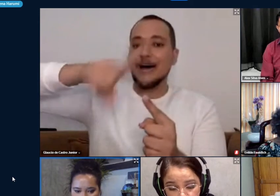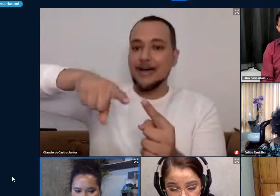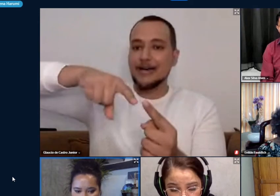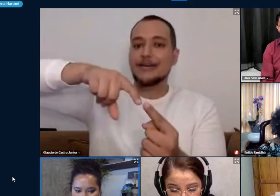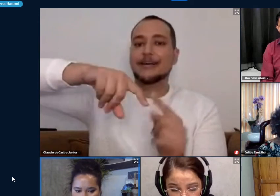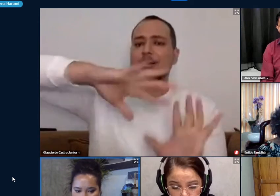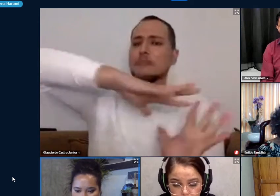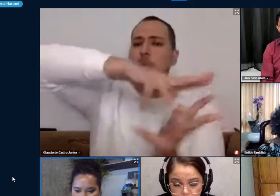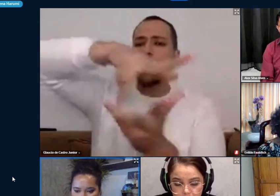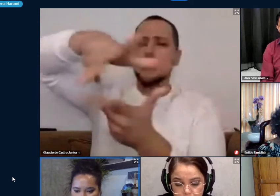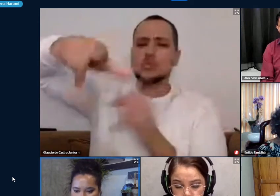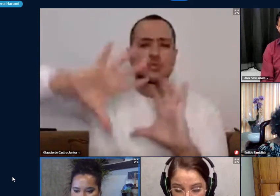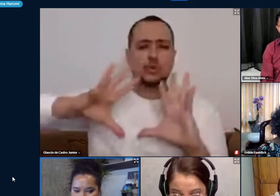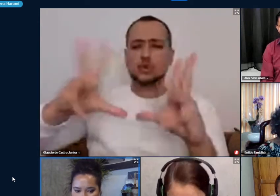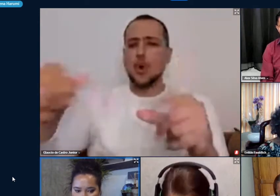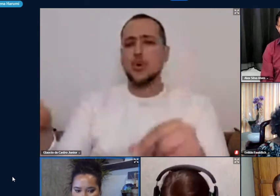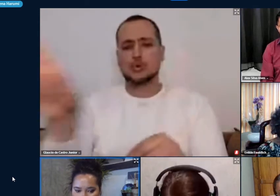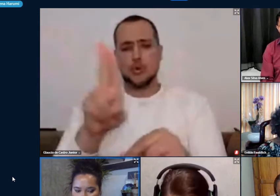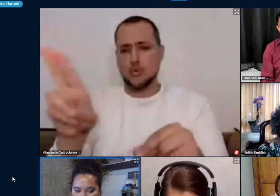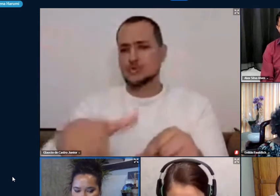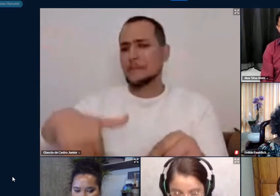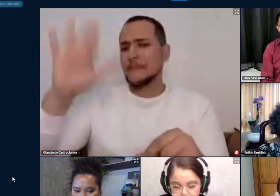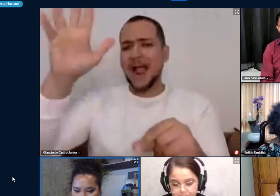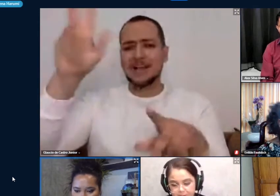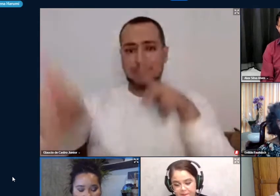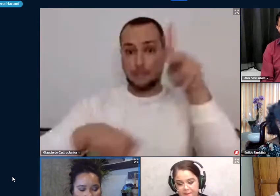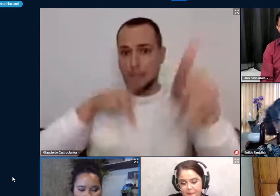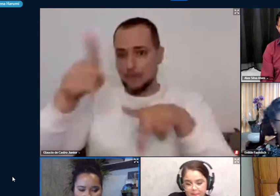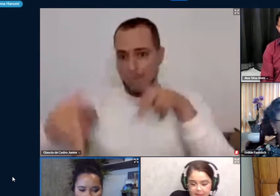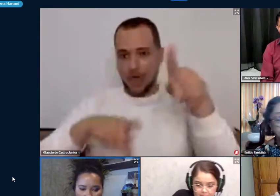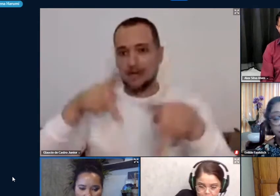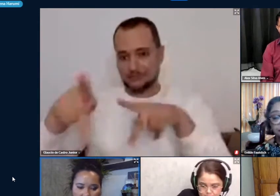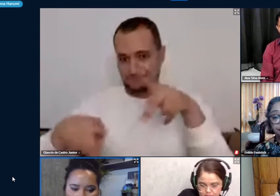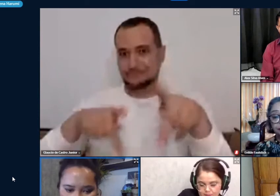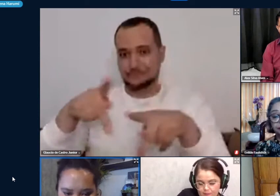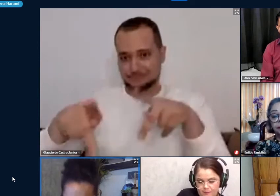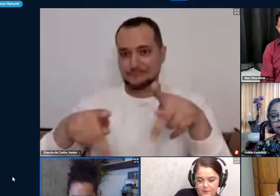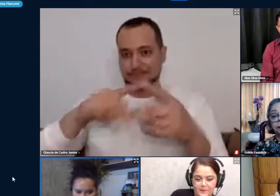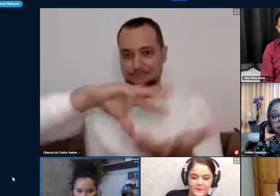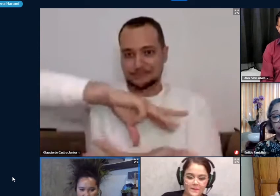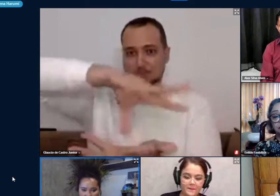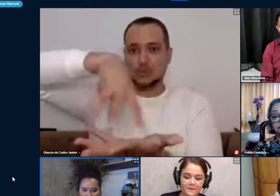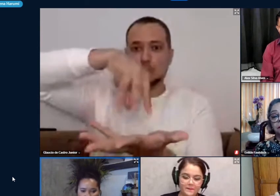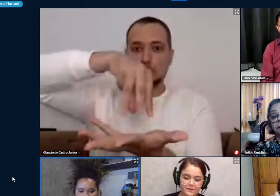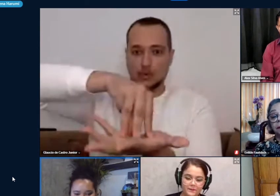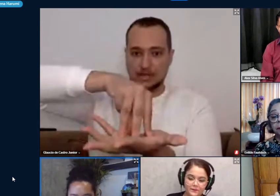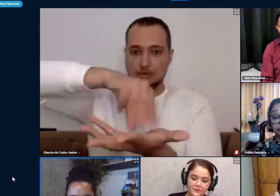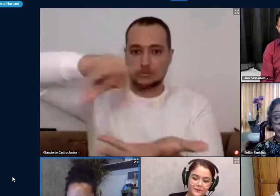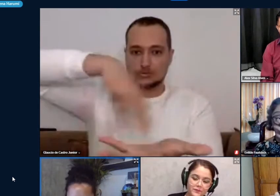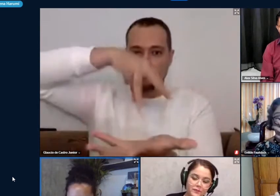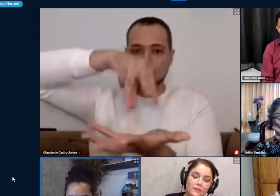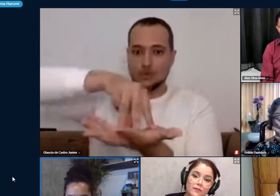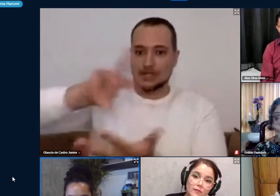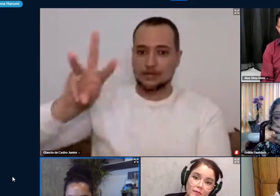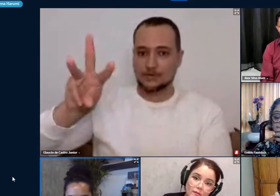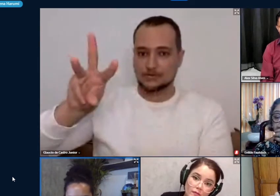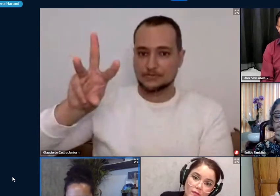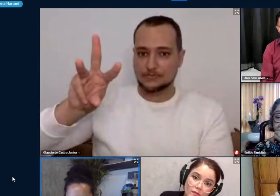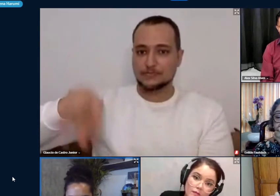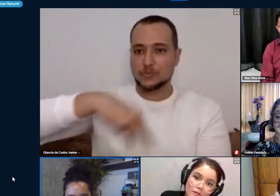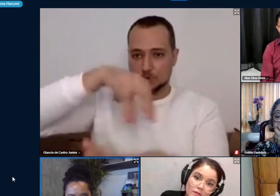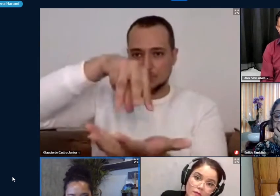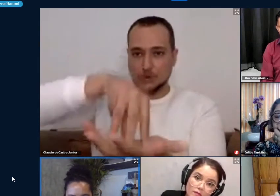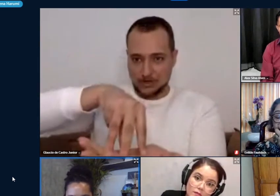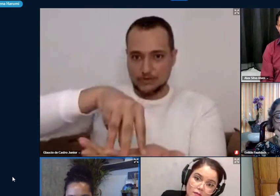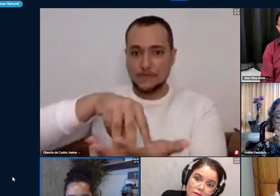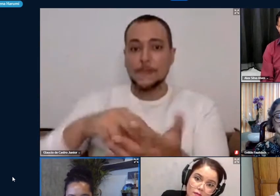O Linux, por exemplo, a gente tem o Windows, Windows tem representação dessa forma, e